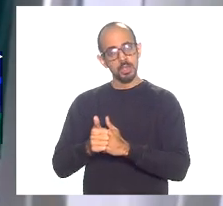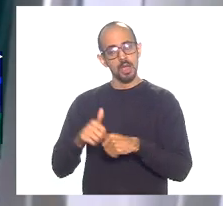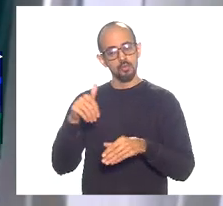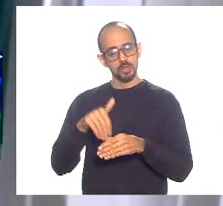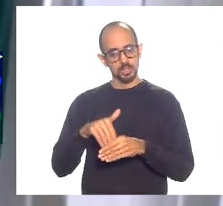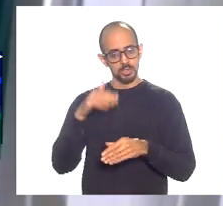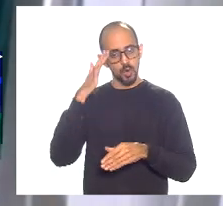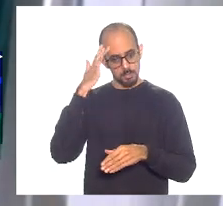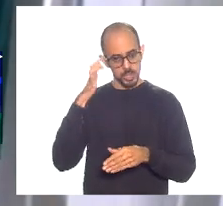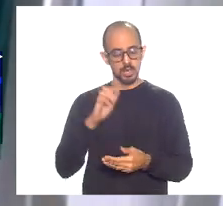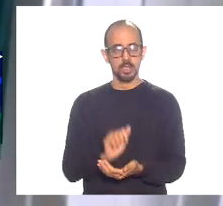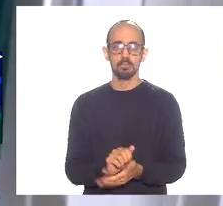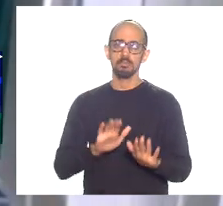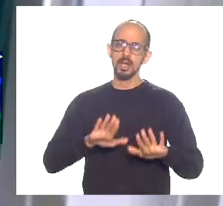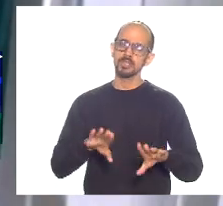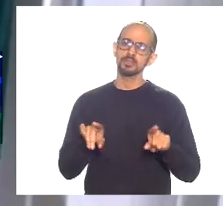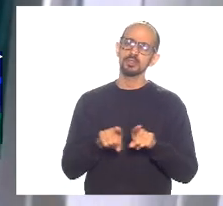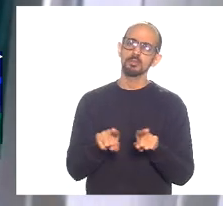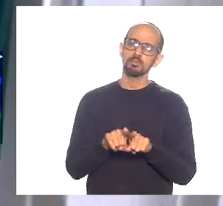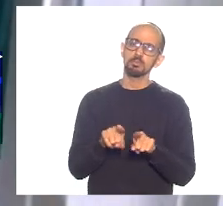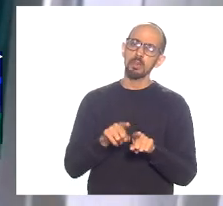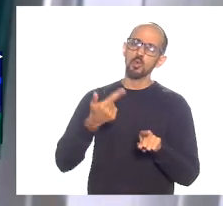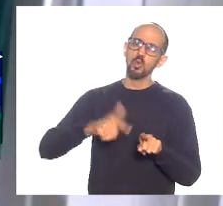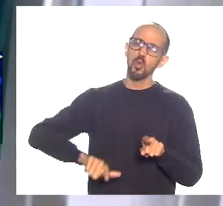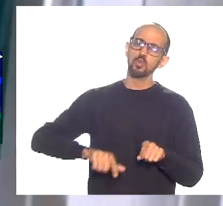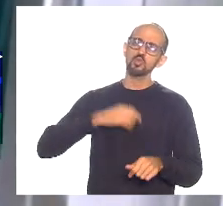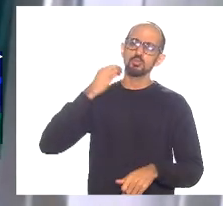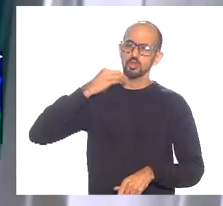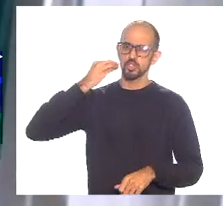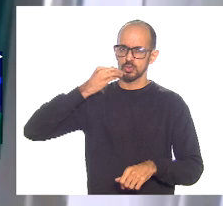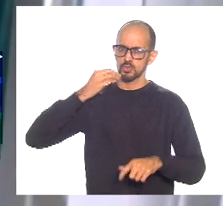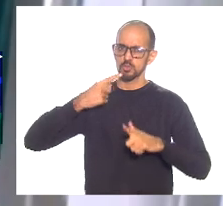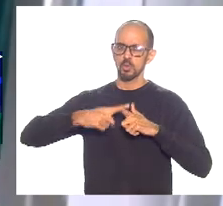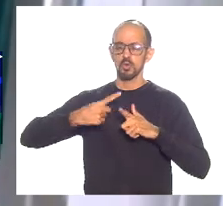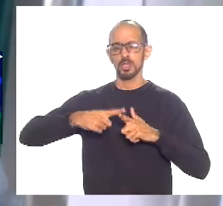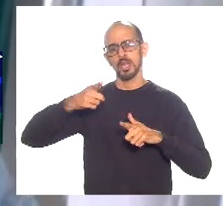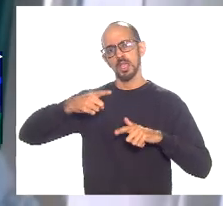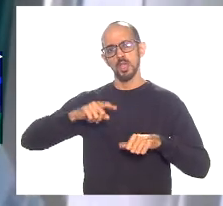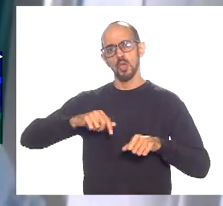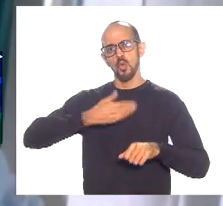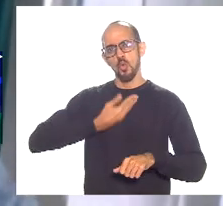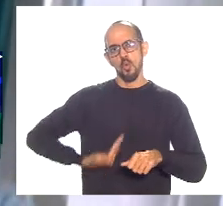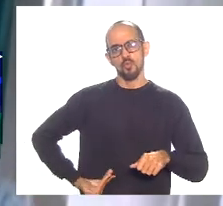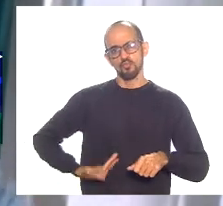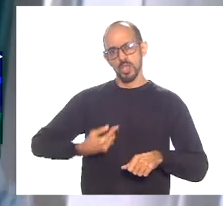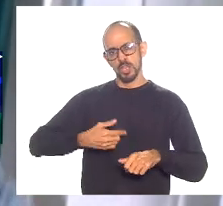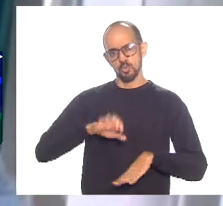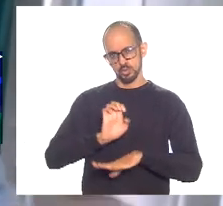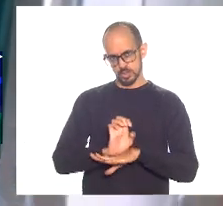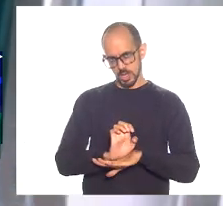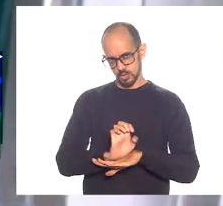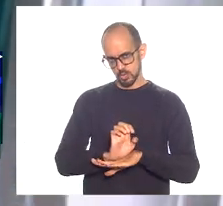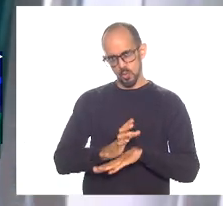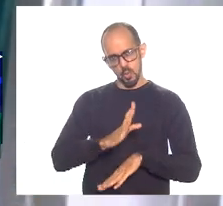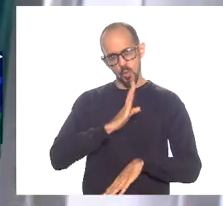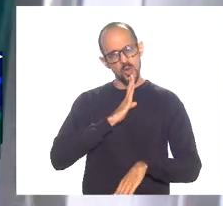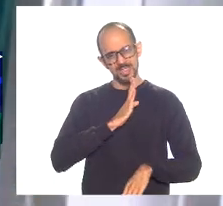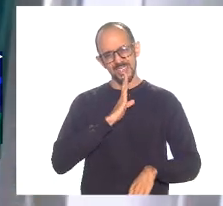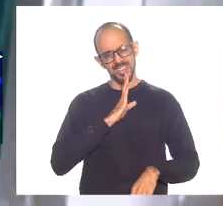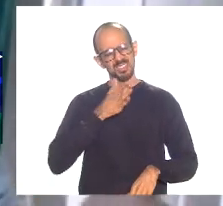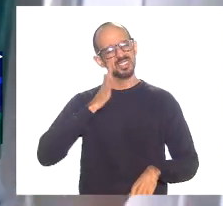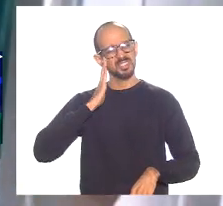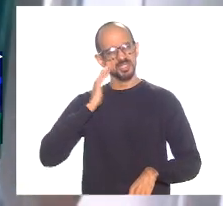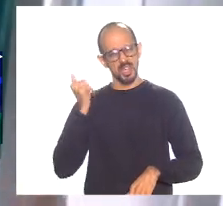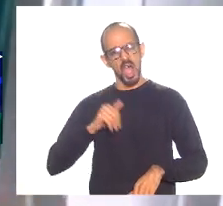mas Além disso por outras razões primeiro porque o governo do estado do Estado conhece há